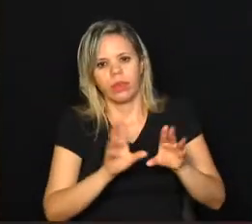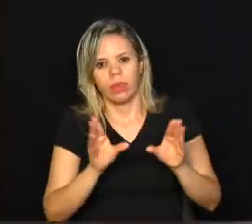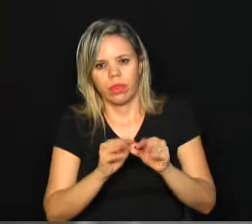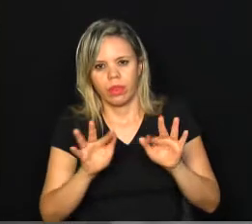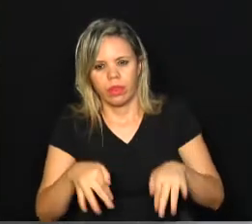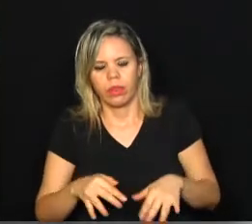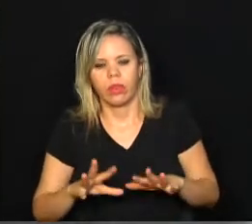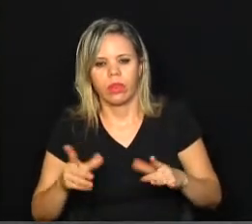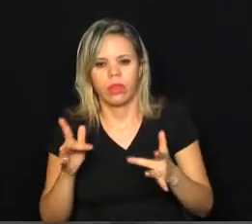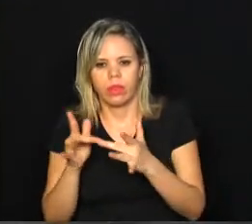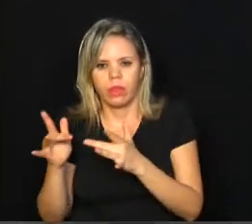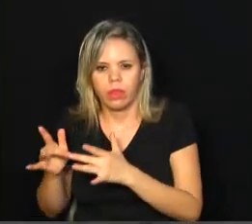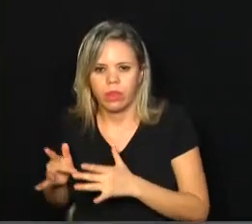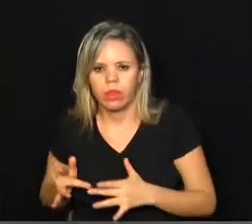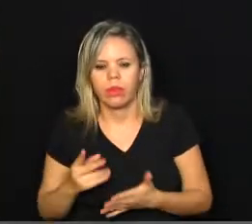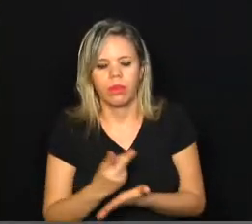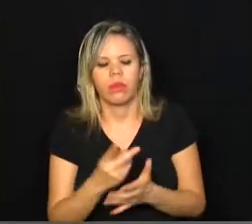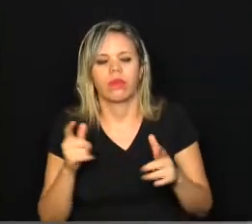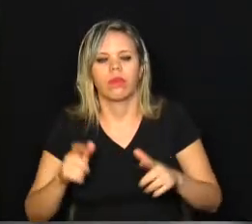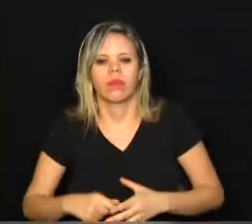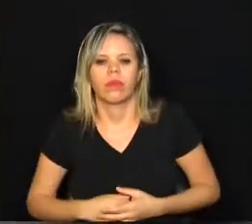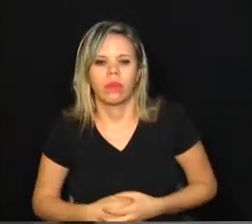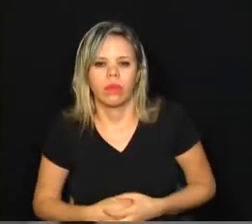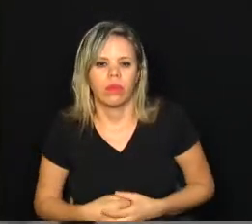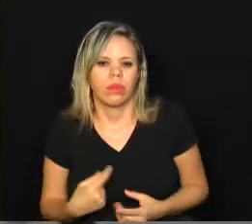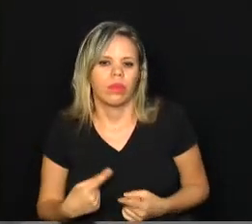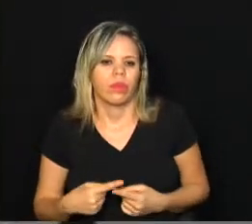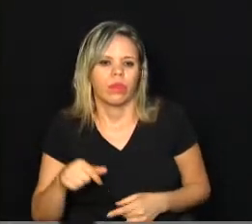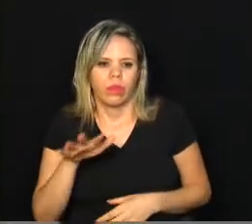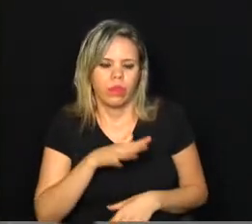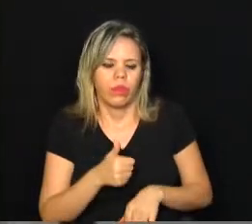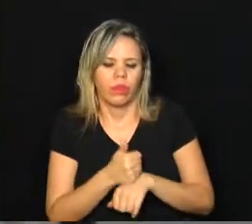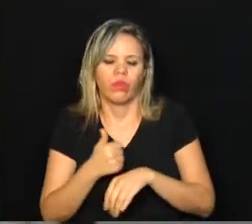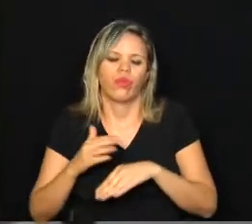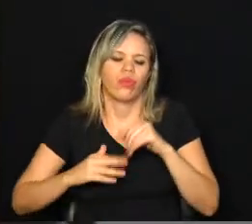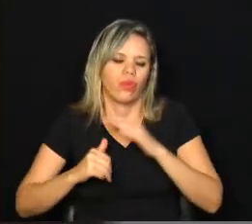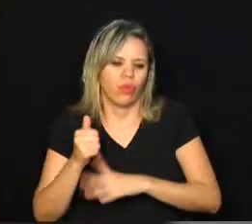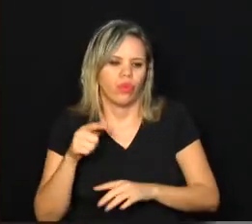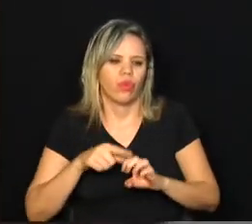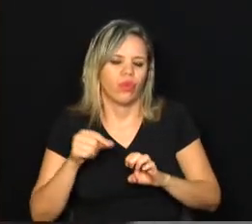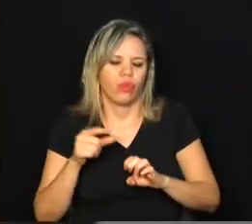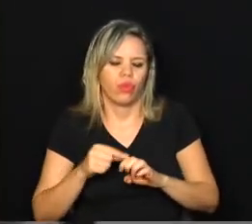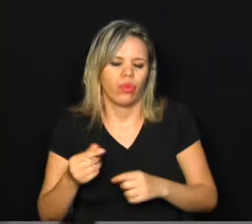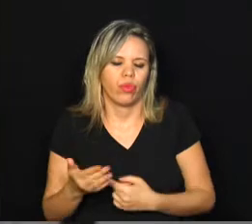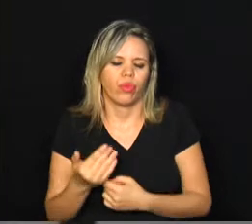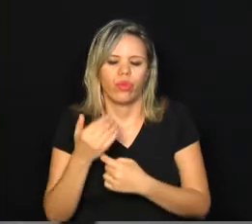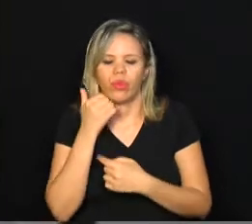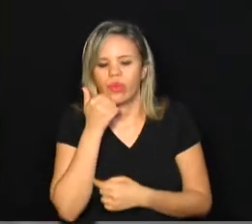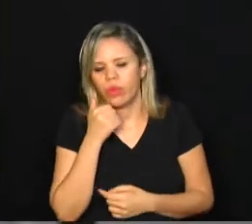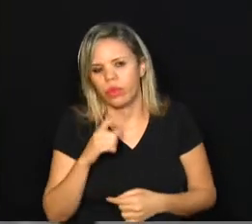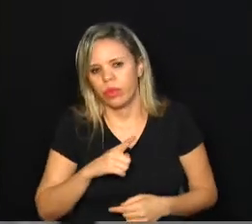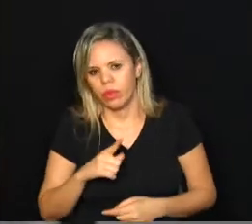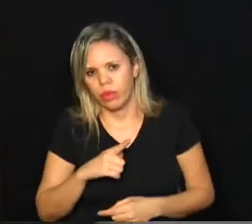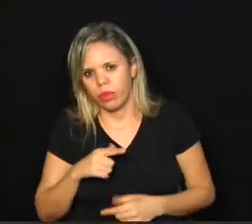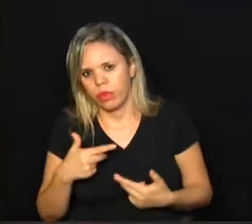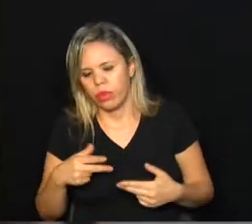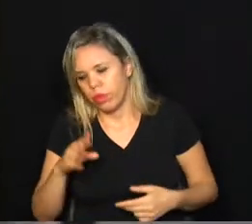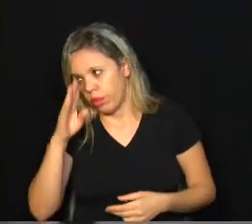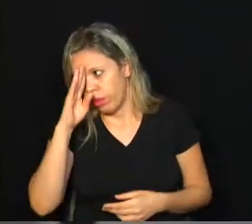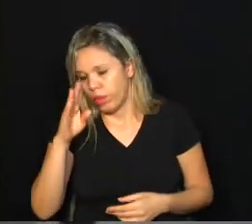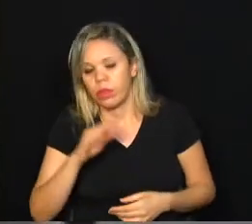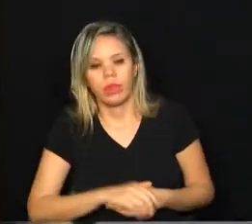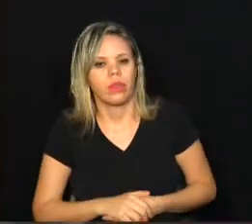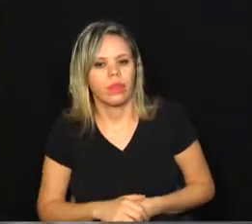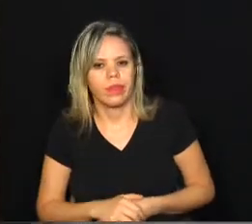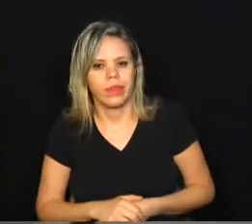todo o contato com a academia no mesmo lugar. Porque nessas áreas de inovação e empreendedorismo, gente, uma coisa fundamental é a